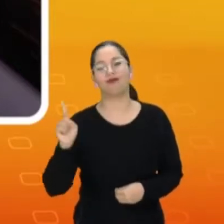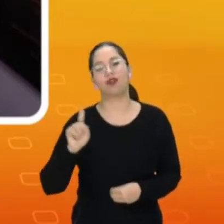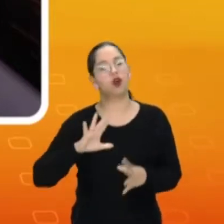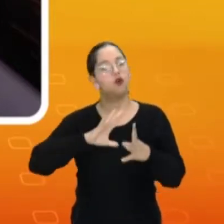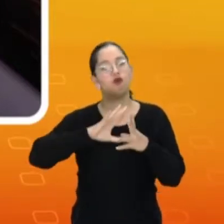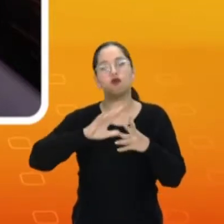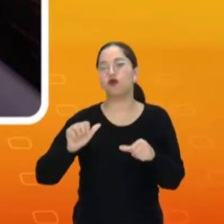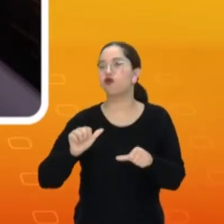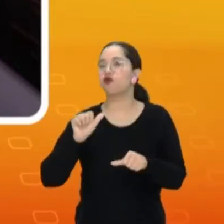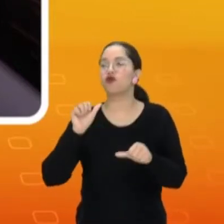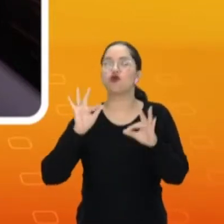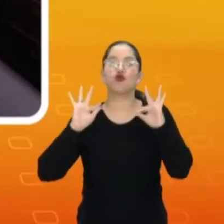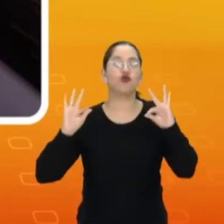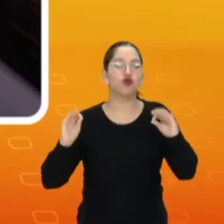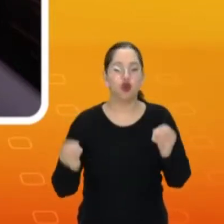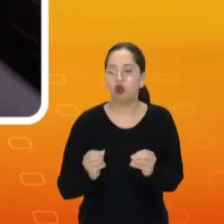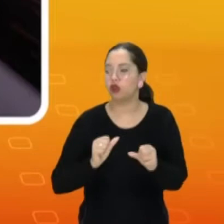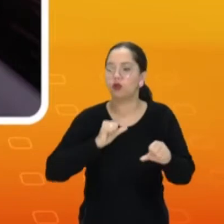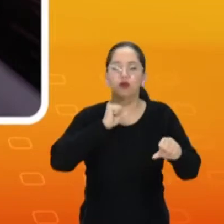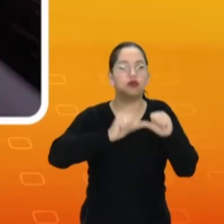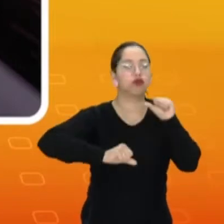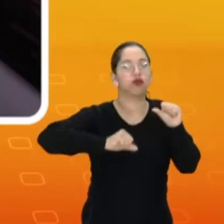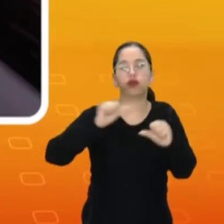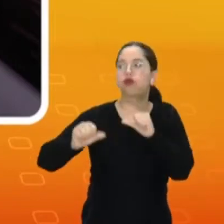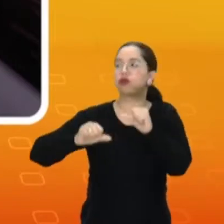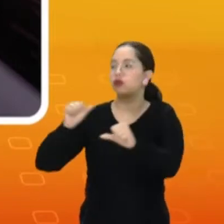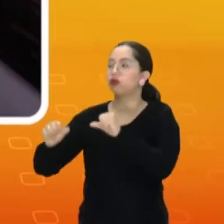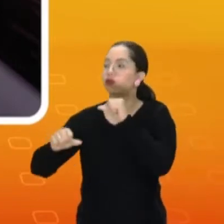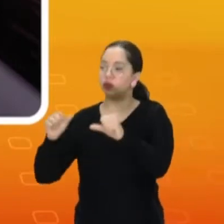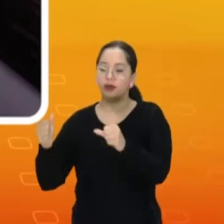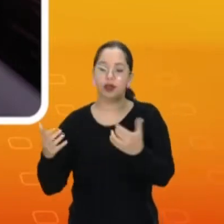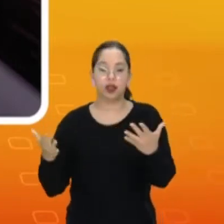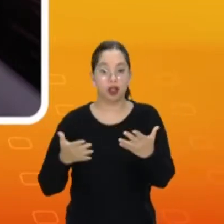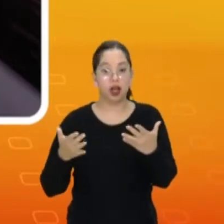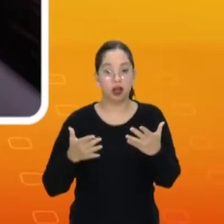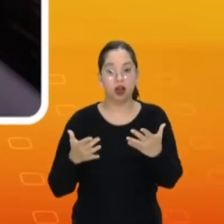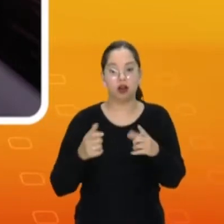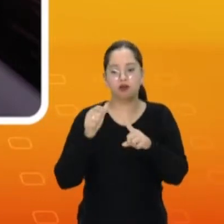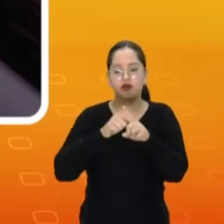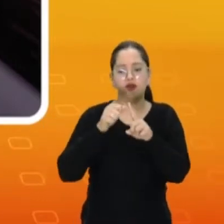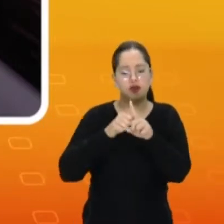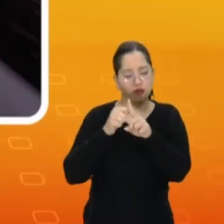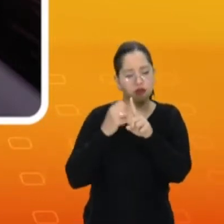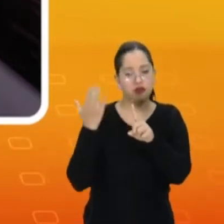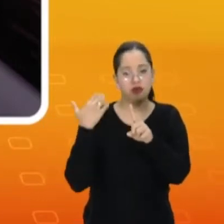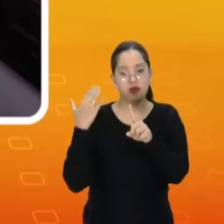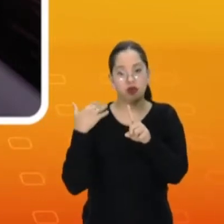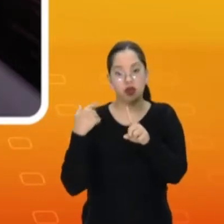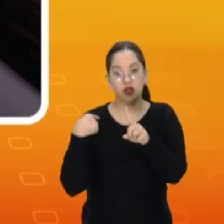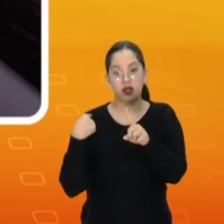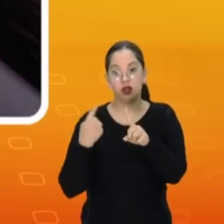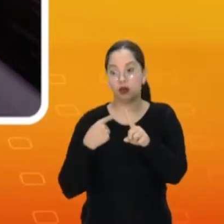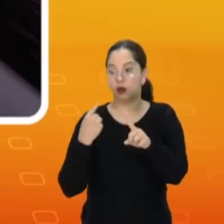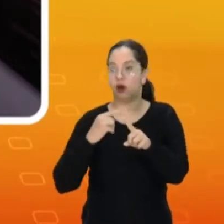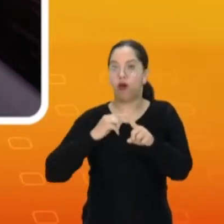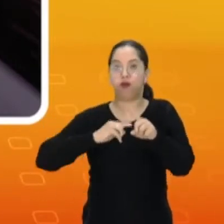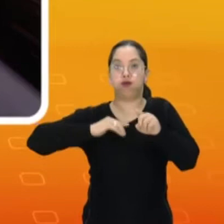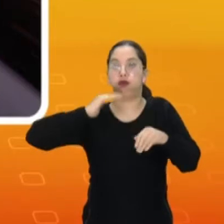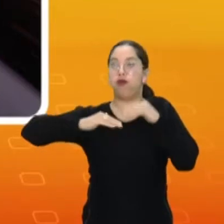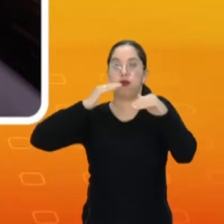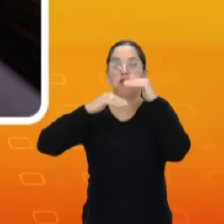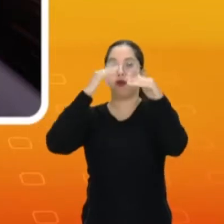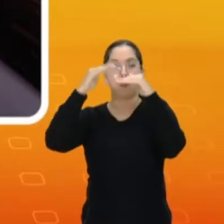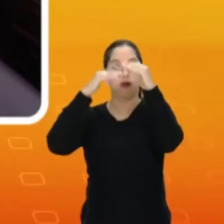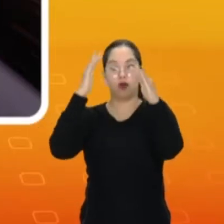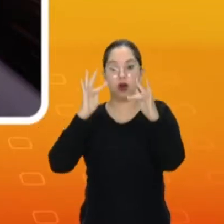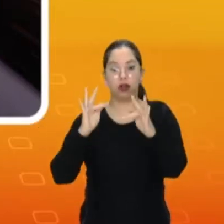informação e o fato aqui nesses últimos meses a gente testemunhar uma celular ação absurda da transformação digital em todos segmentos da